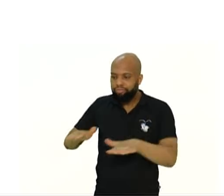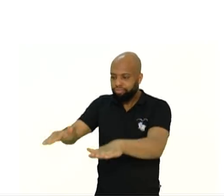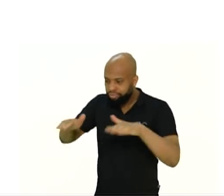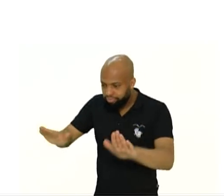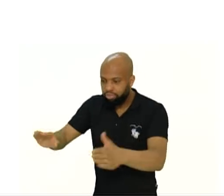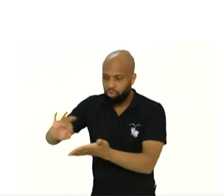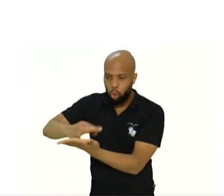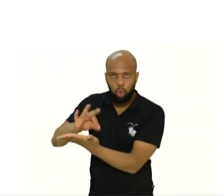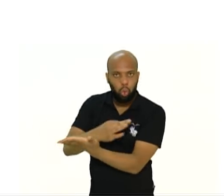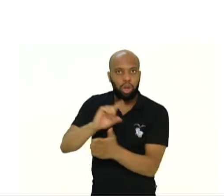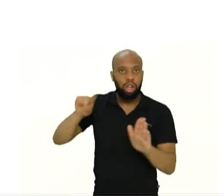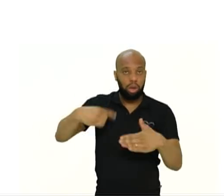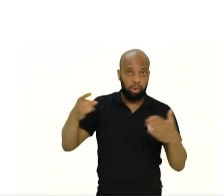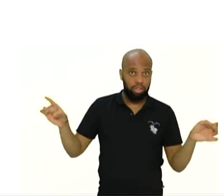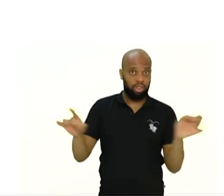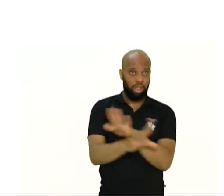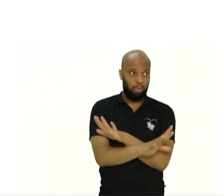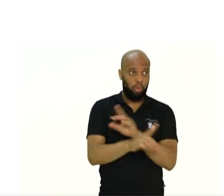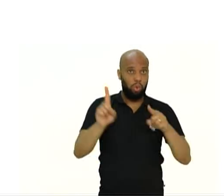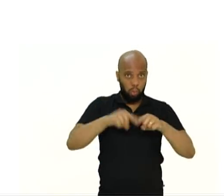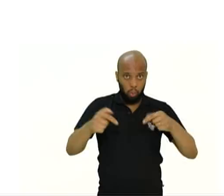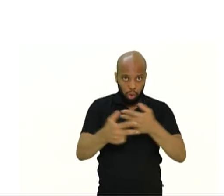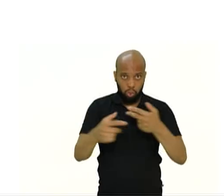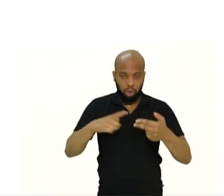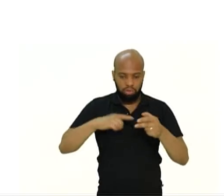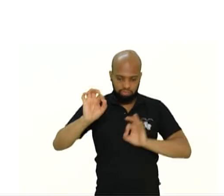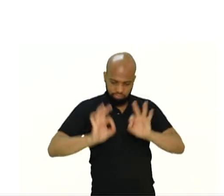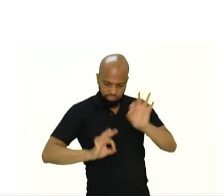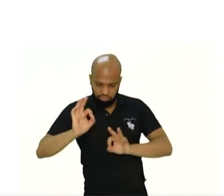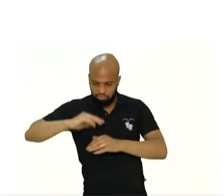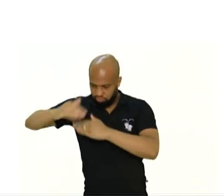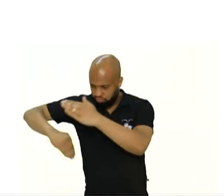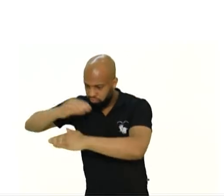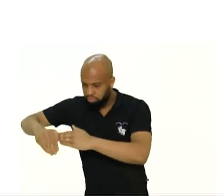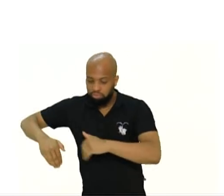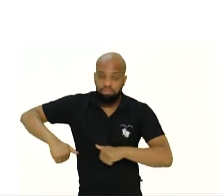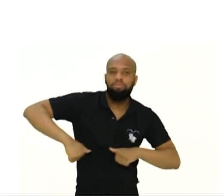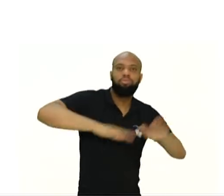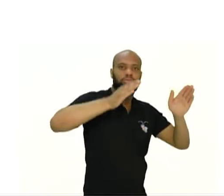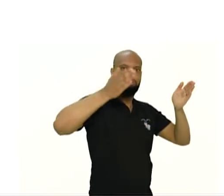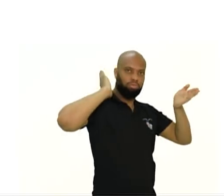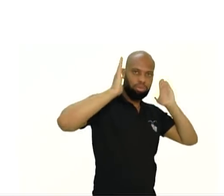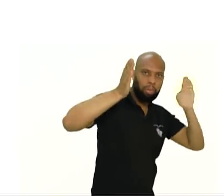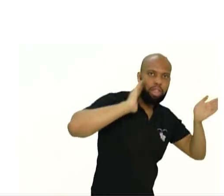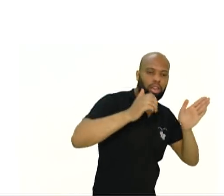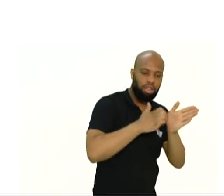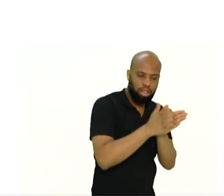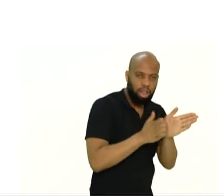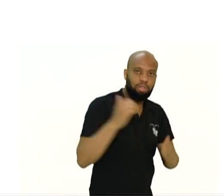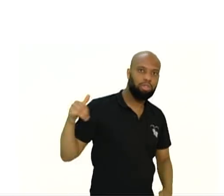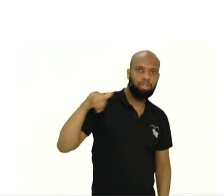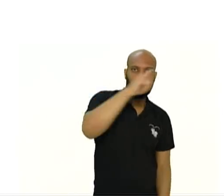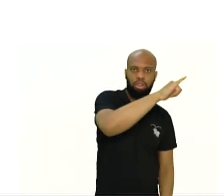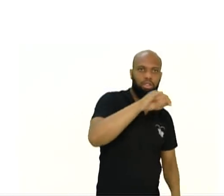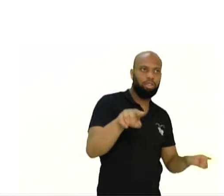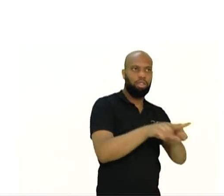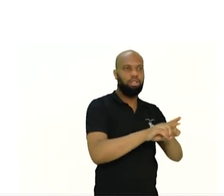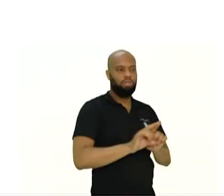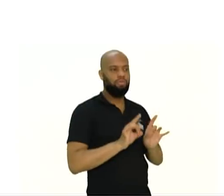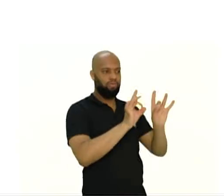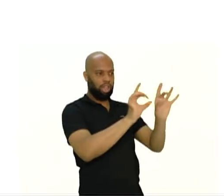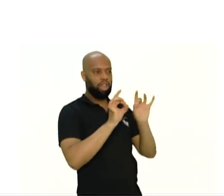Depois de montados, os produtos são embalados, embarcados em caminhões, trens, aviões e